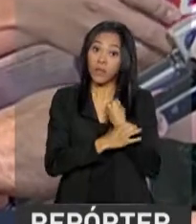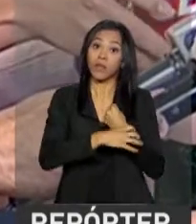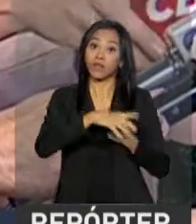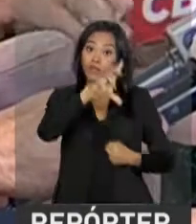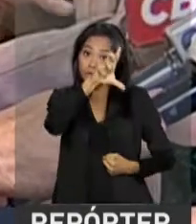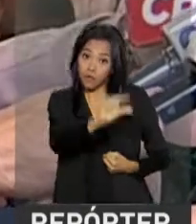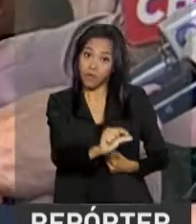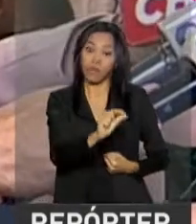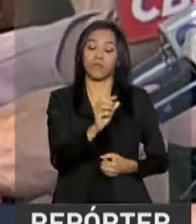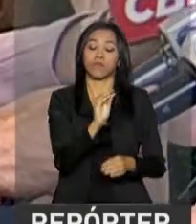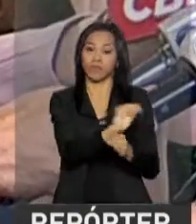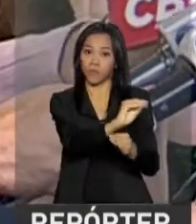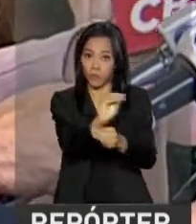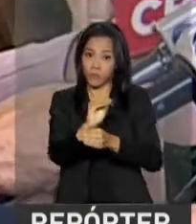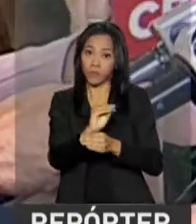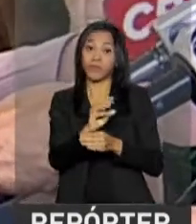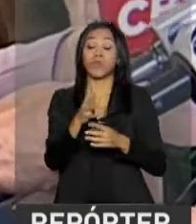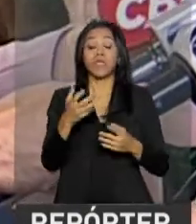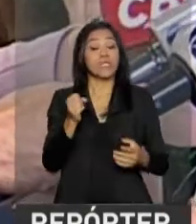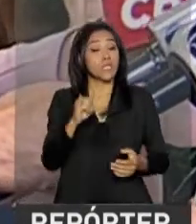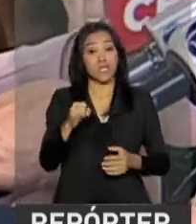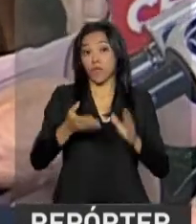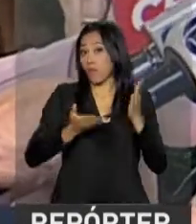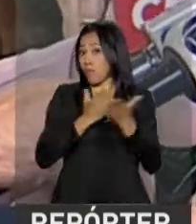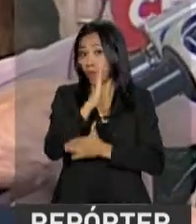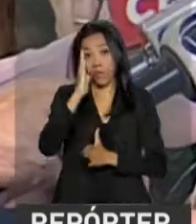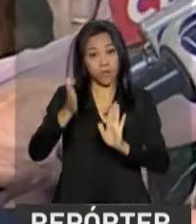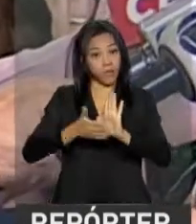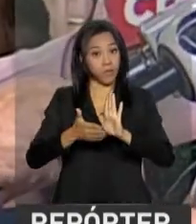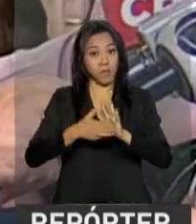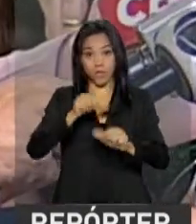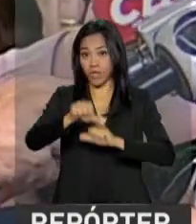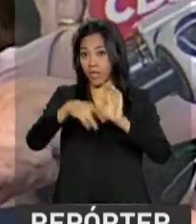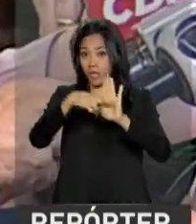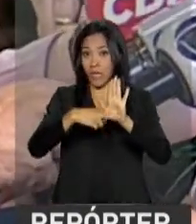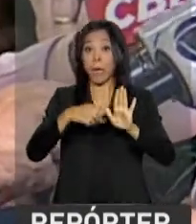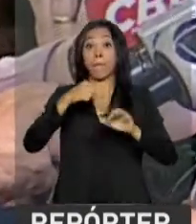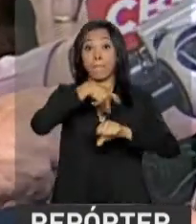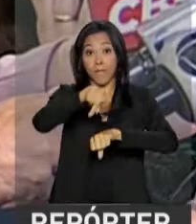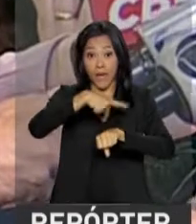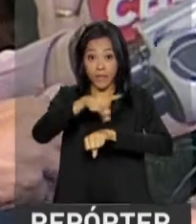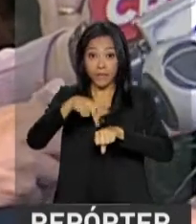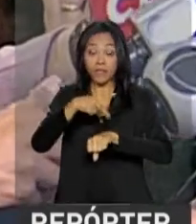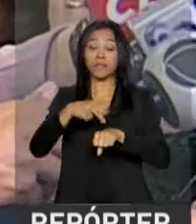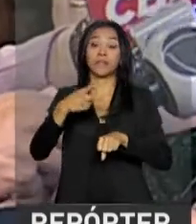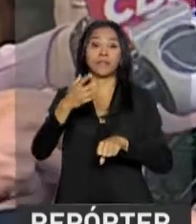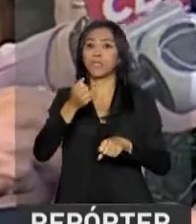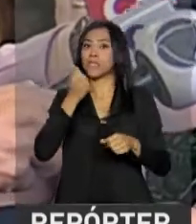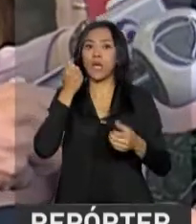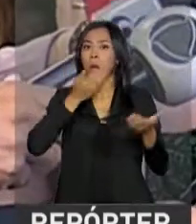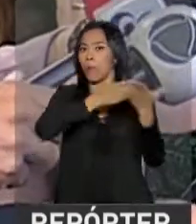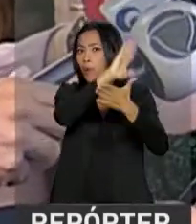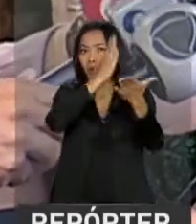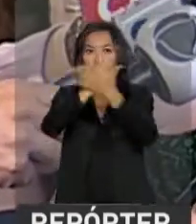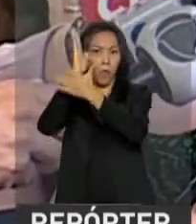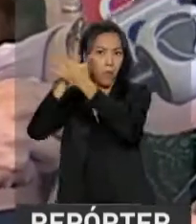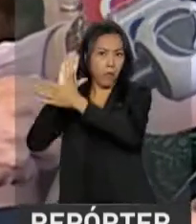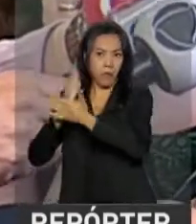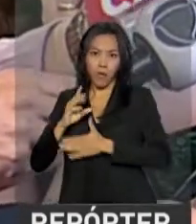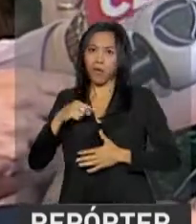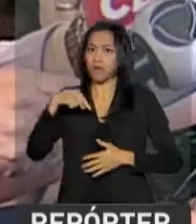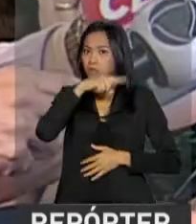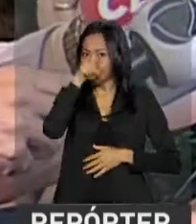baixa a não aprovação da reforma da previdência países que tomaram a decisão de não aprovar a reforma da previdência e não